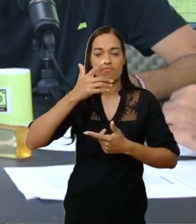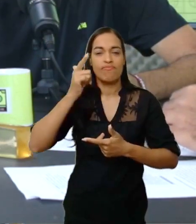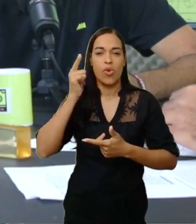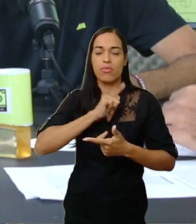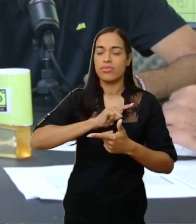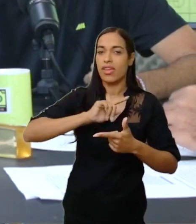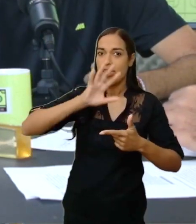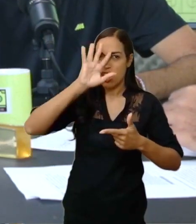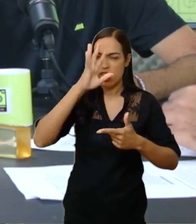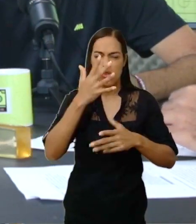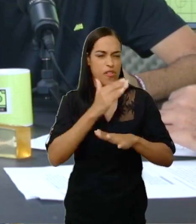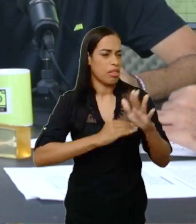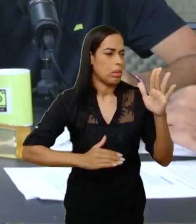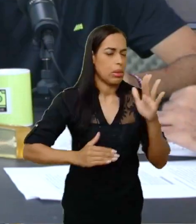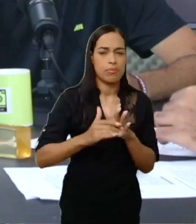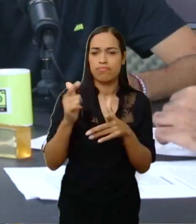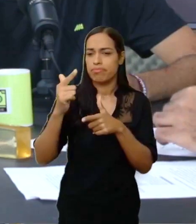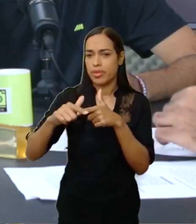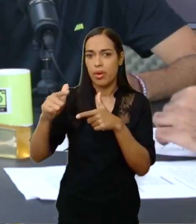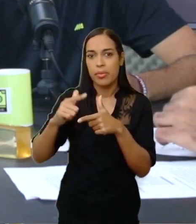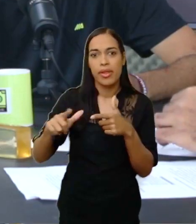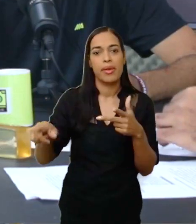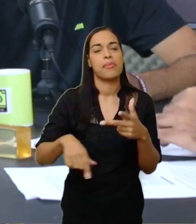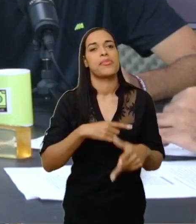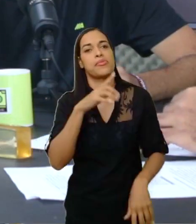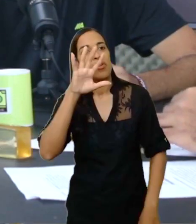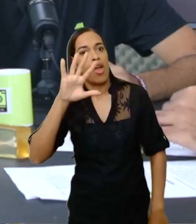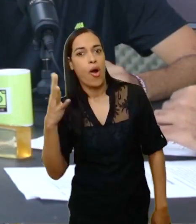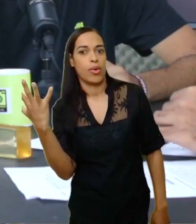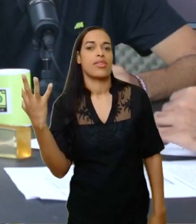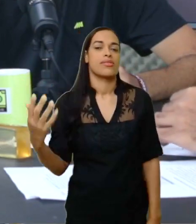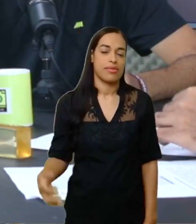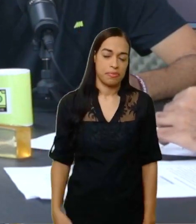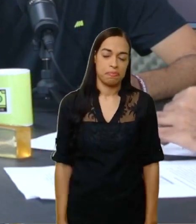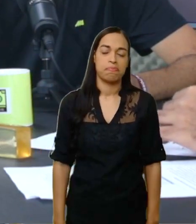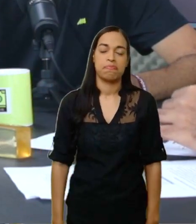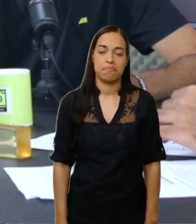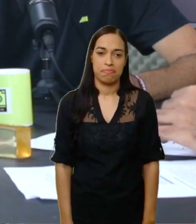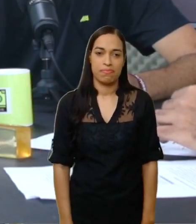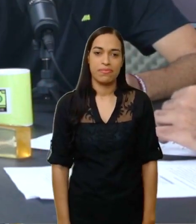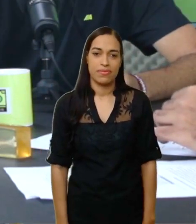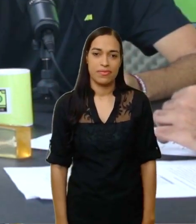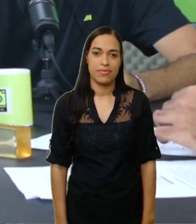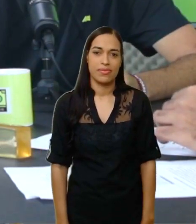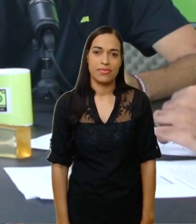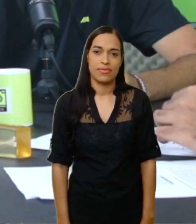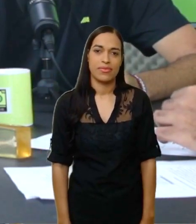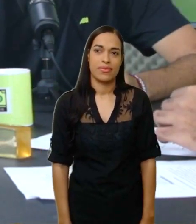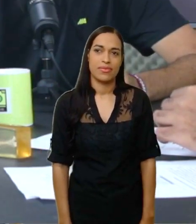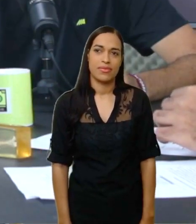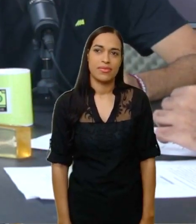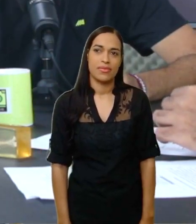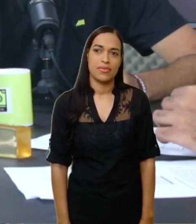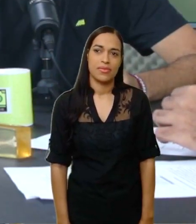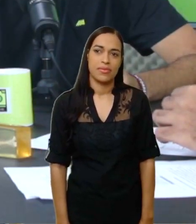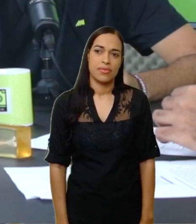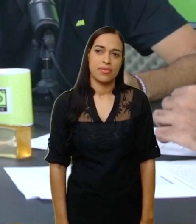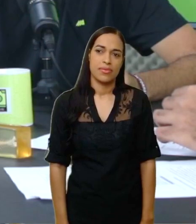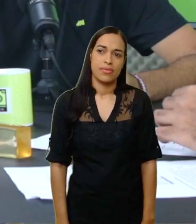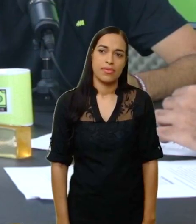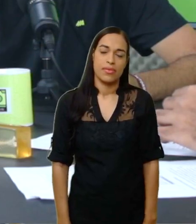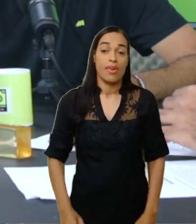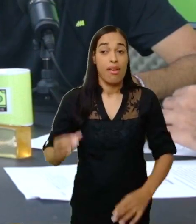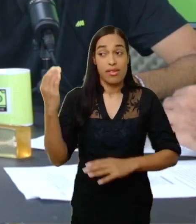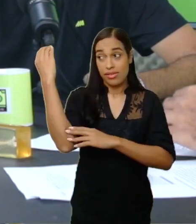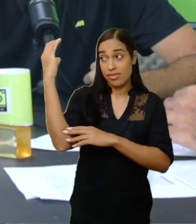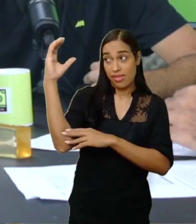solução para resolver o problema, para que aquilo ali aconteça. sim, Então eu acho que a ciência, de